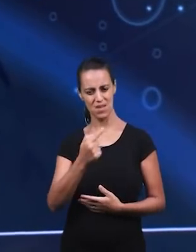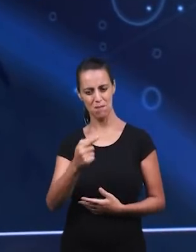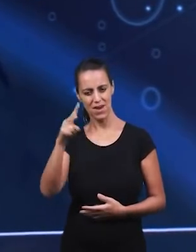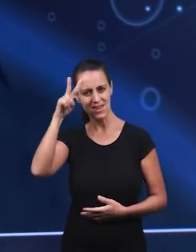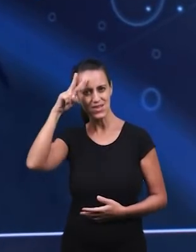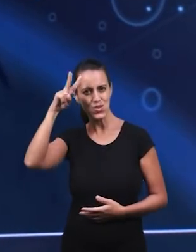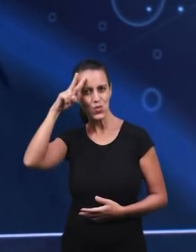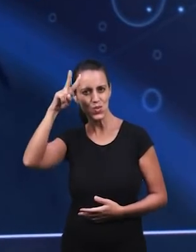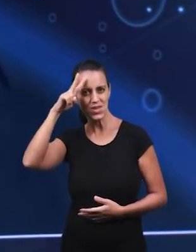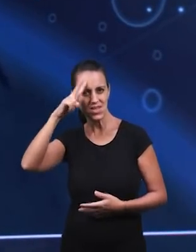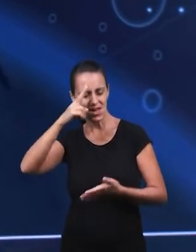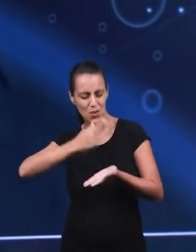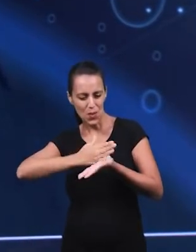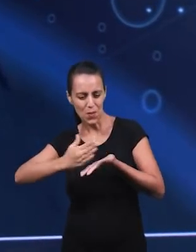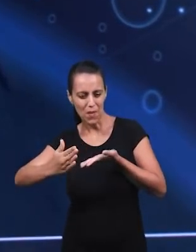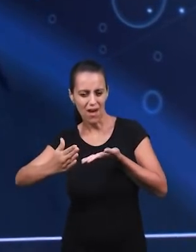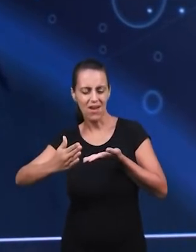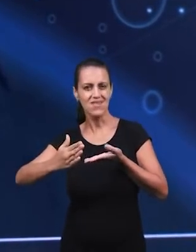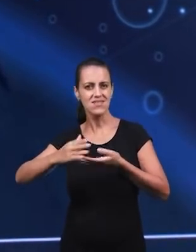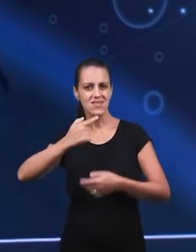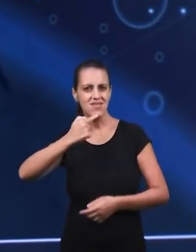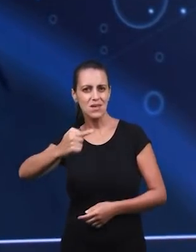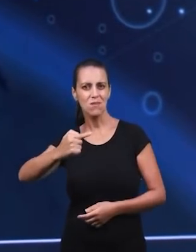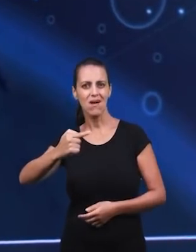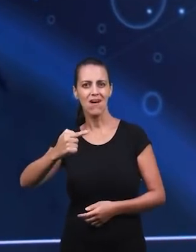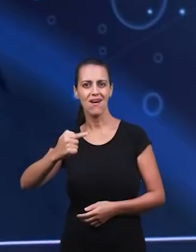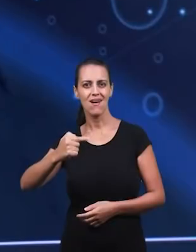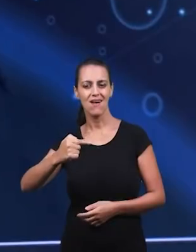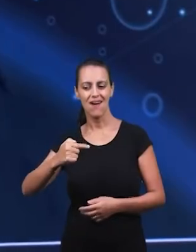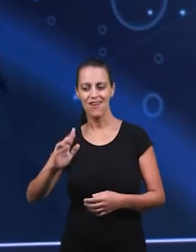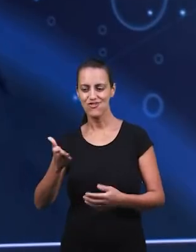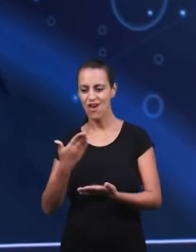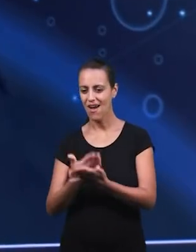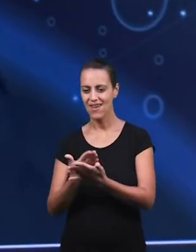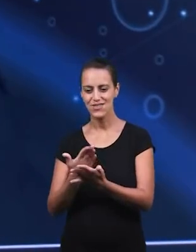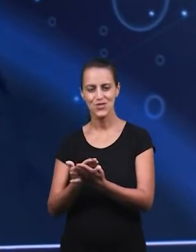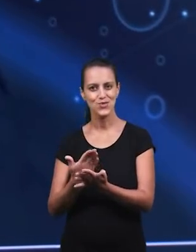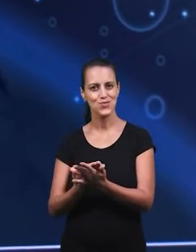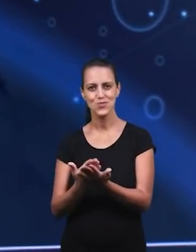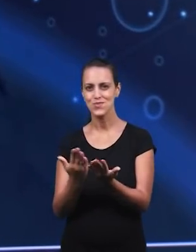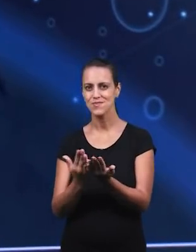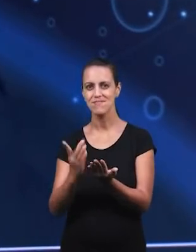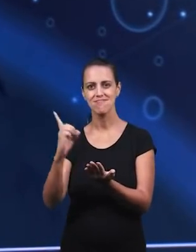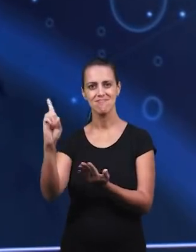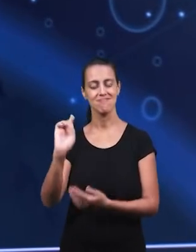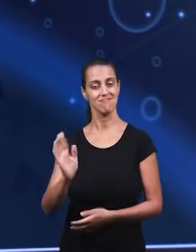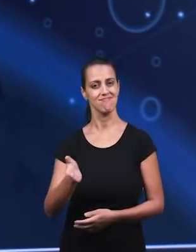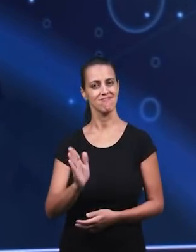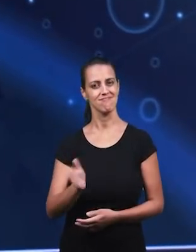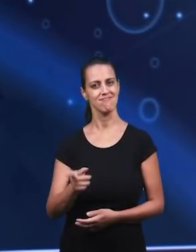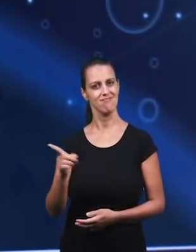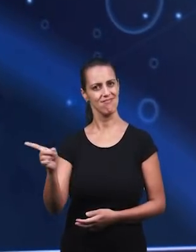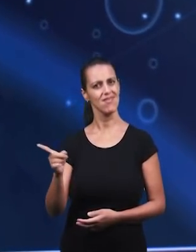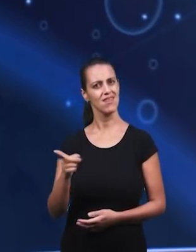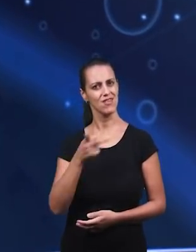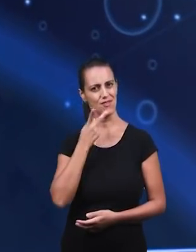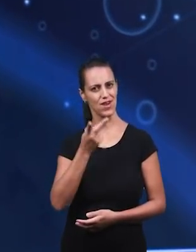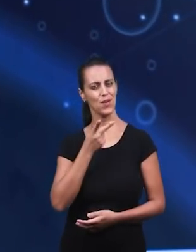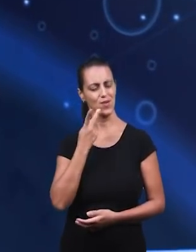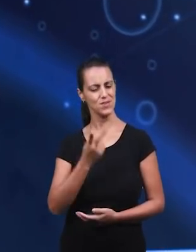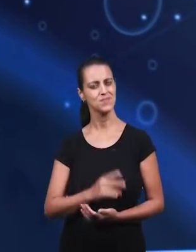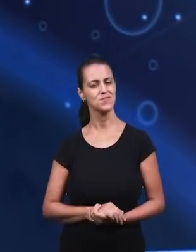trabalho, de trabalho, estudando a palavra do Senhor, como o irmão